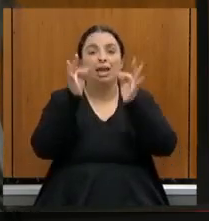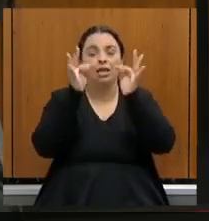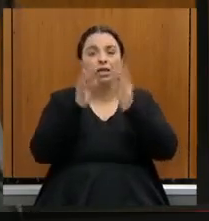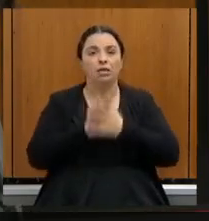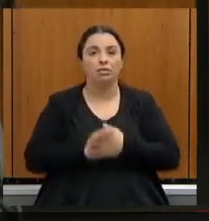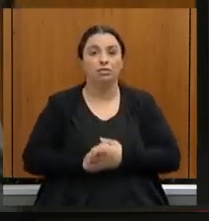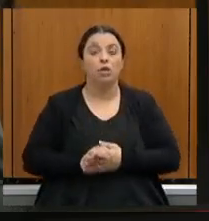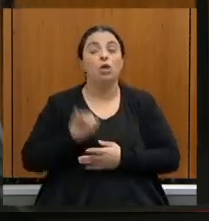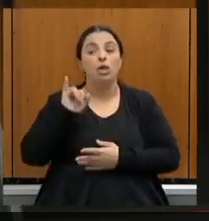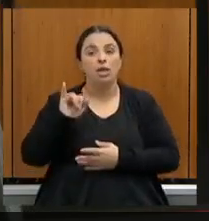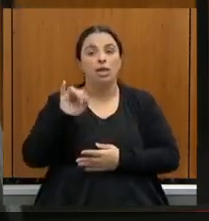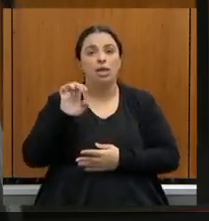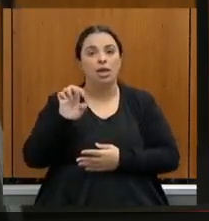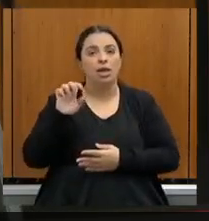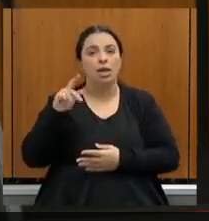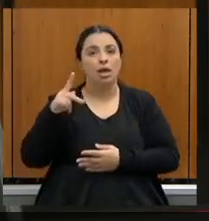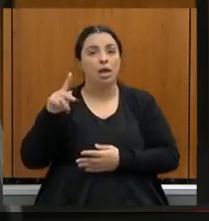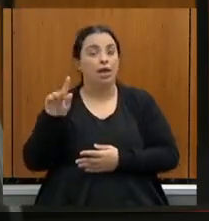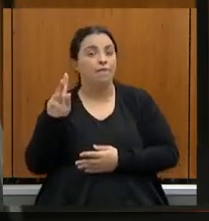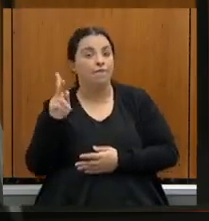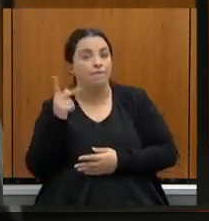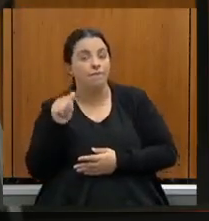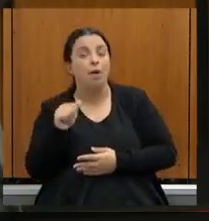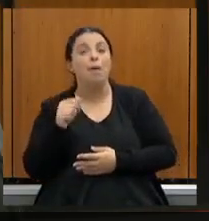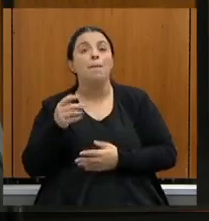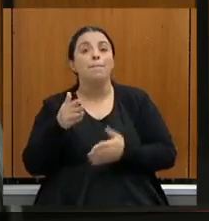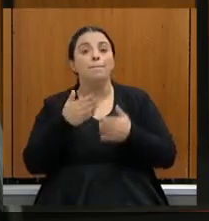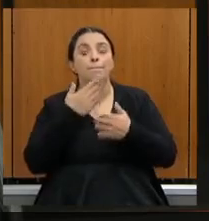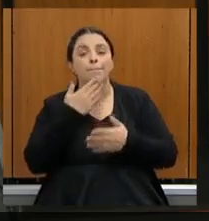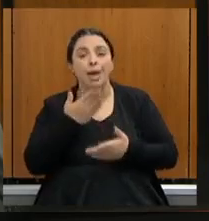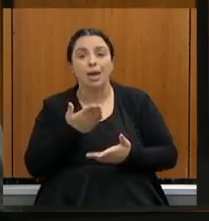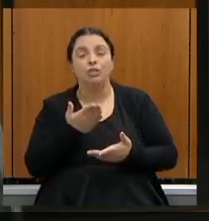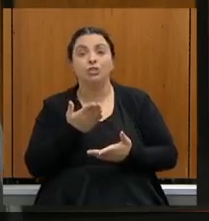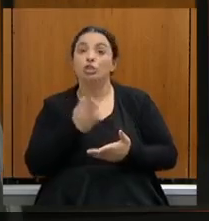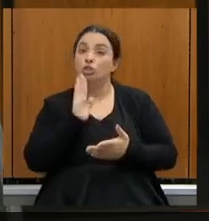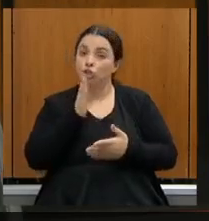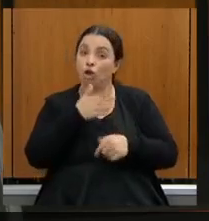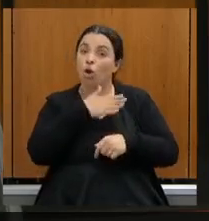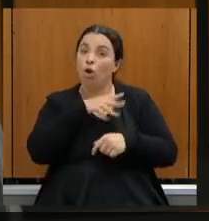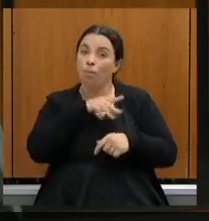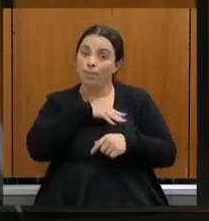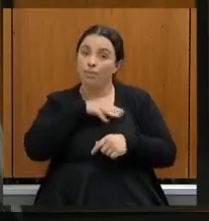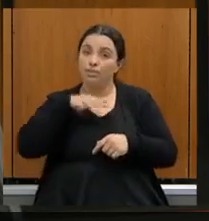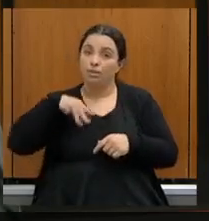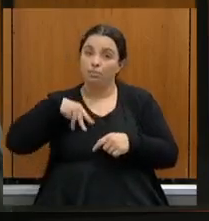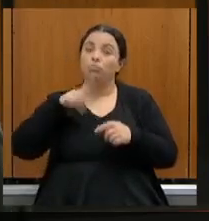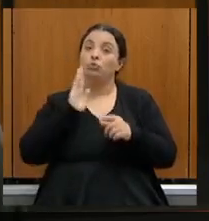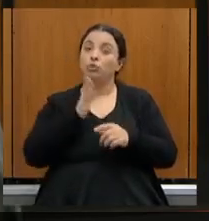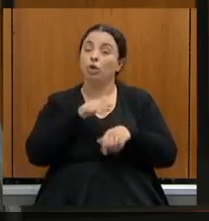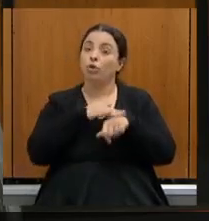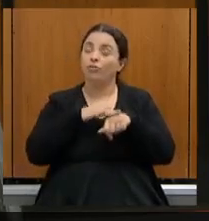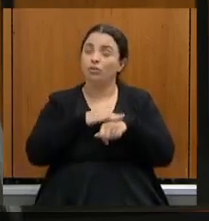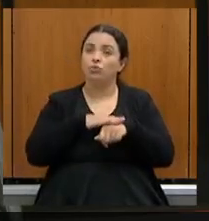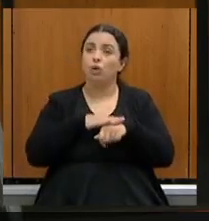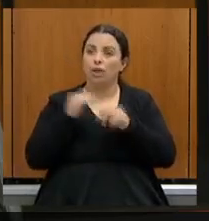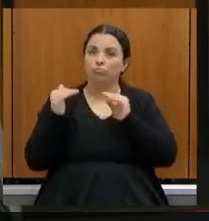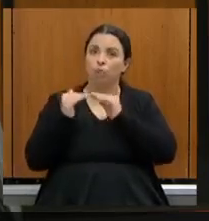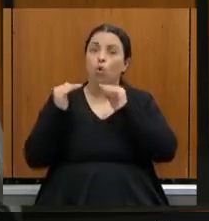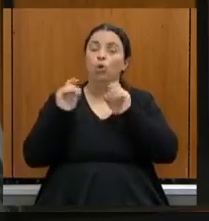já falamos com o Ministério Público também, o Ministério Público concorda com isso, que haja uma revisão,